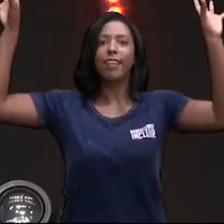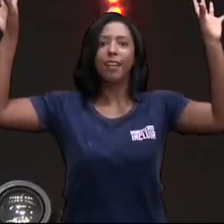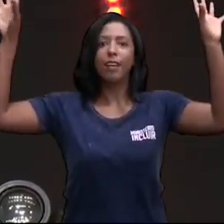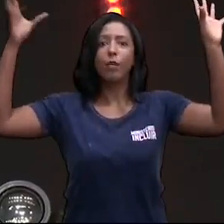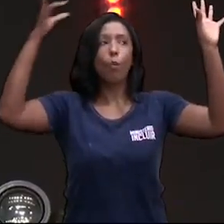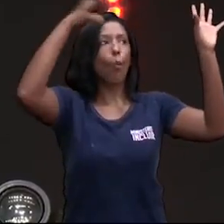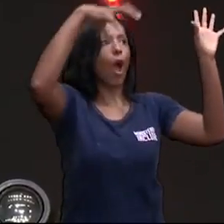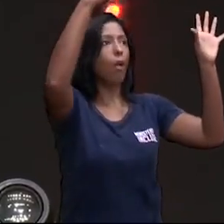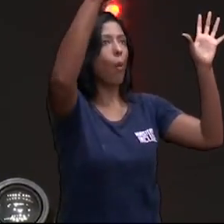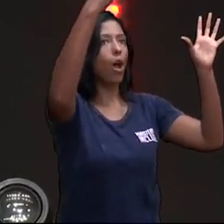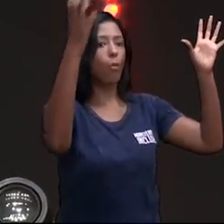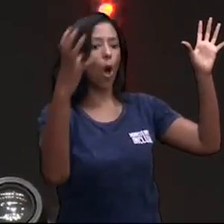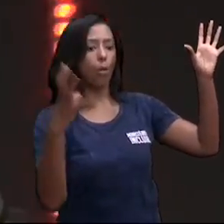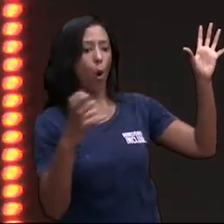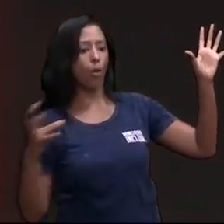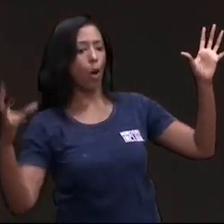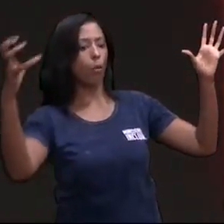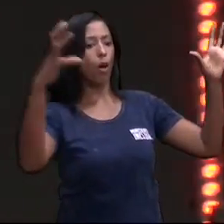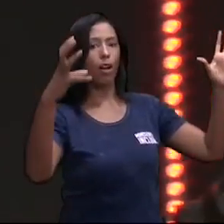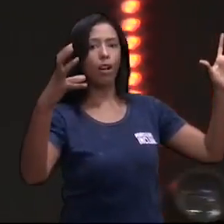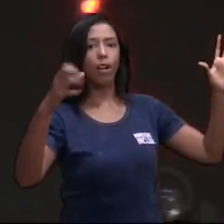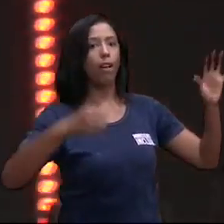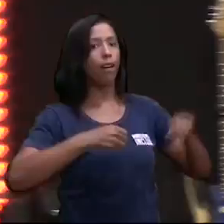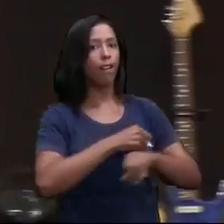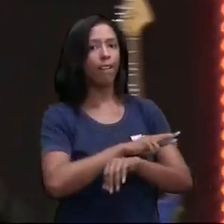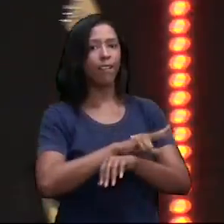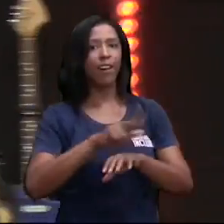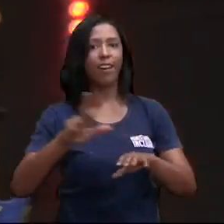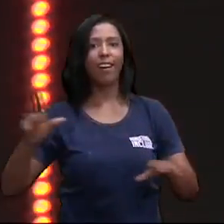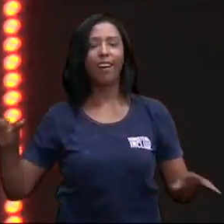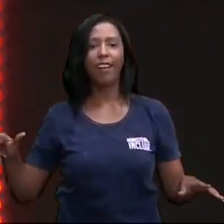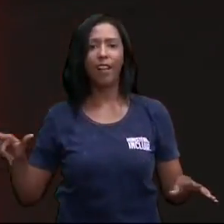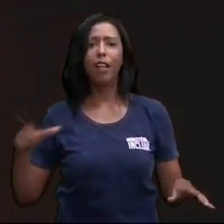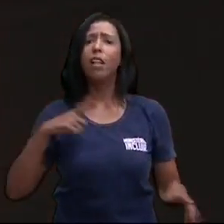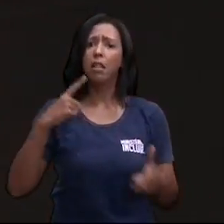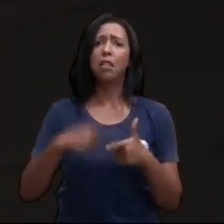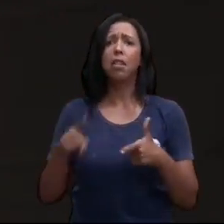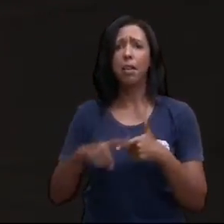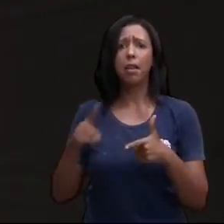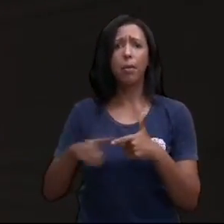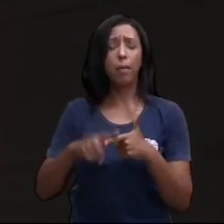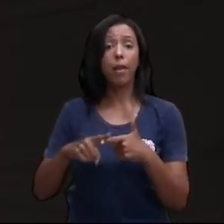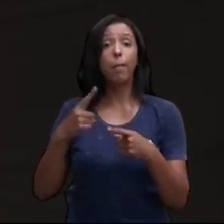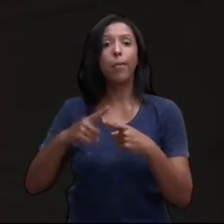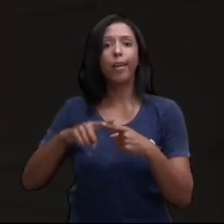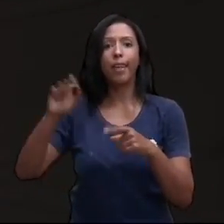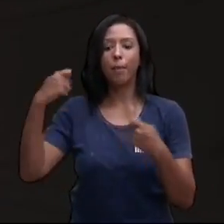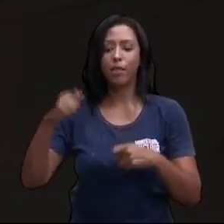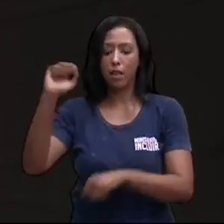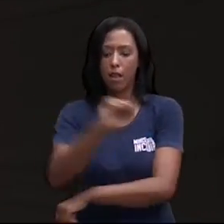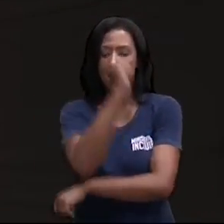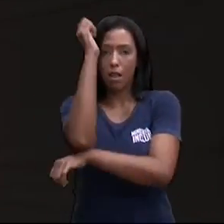tempestade tuas raízes estão sendo testadas se as suas raízes continuarem fixas em